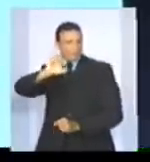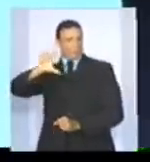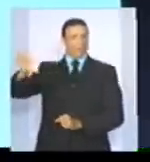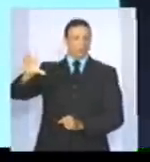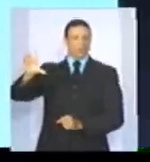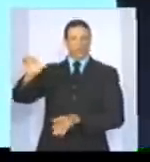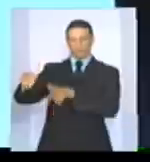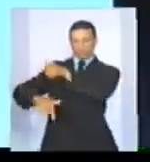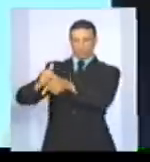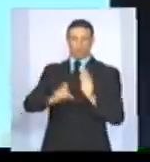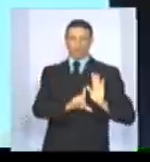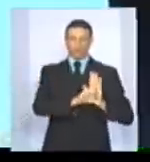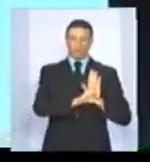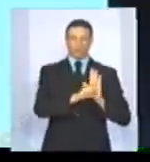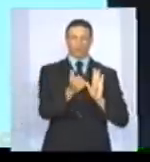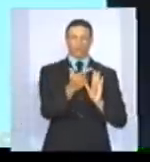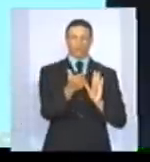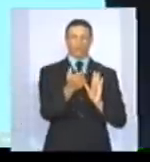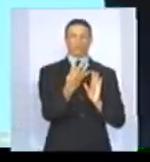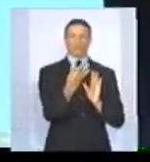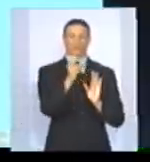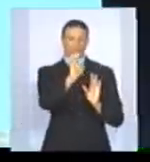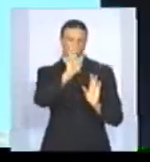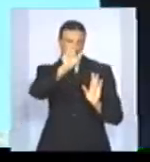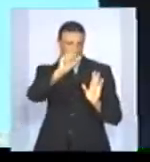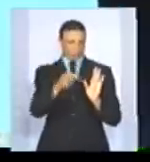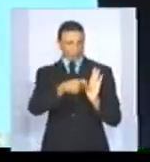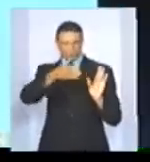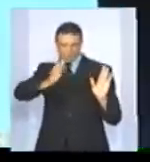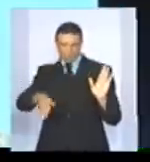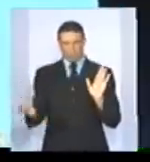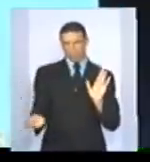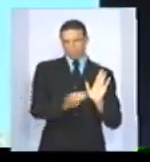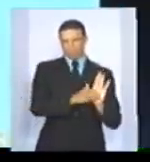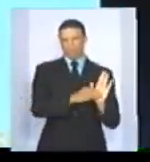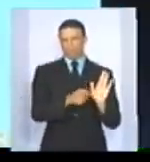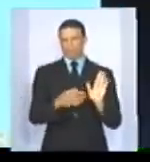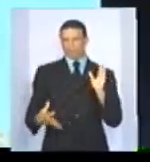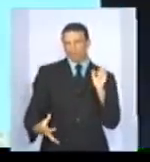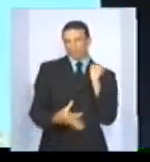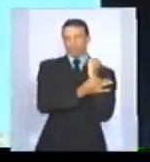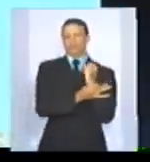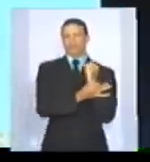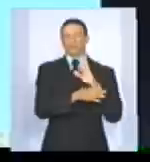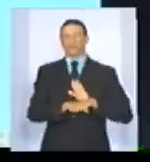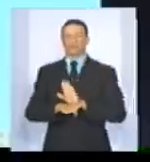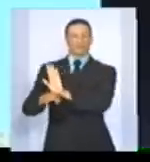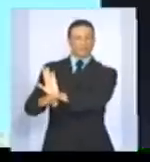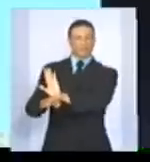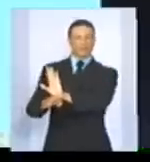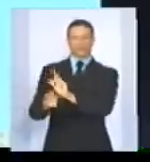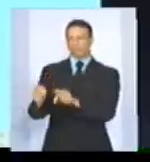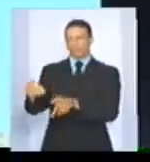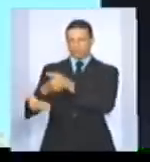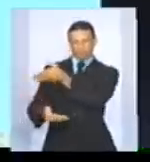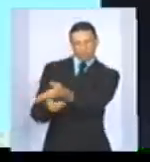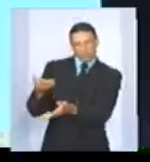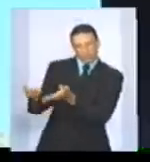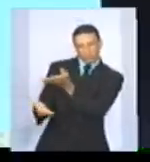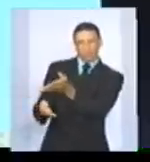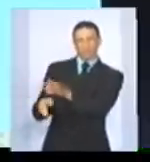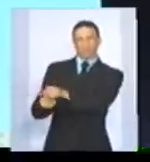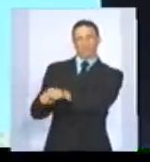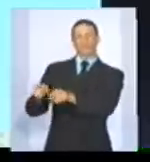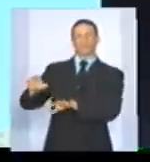do advento da Lei 12.485, já não sentem que têm a mesma segurança no emprego conquistada pelo SICAB.